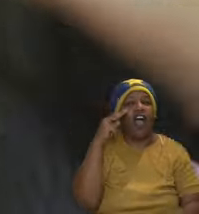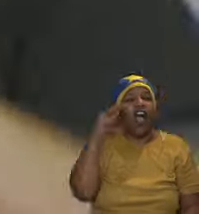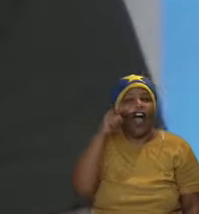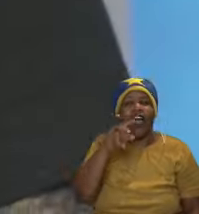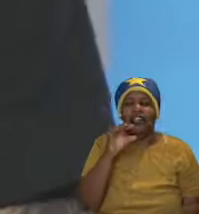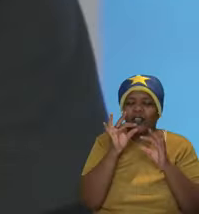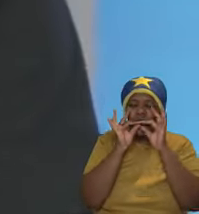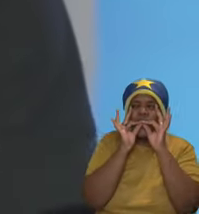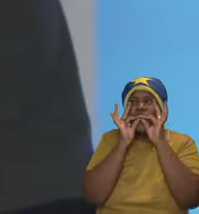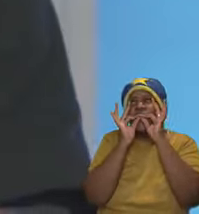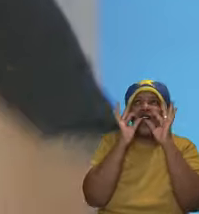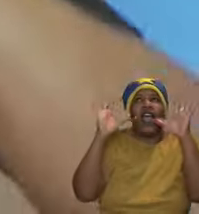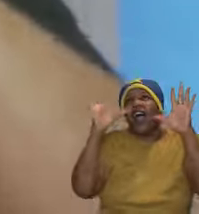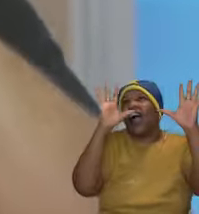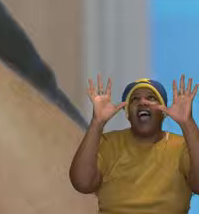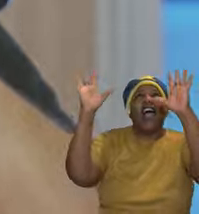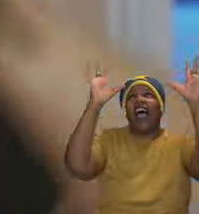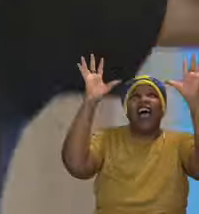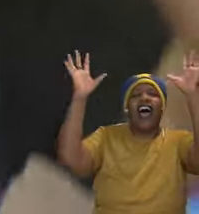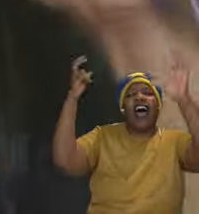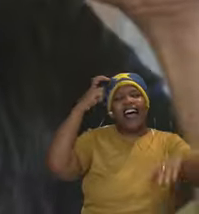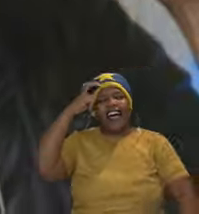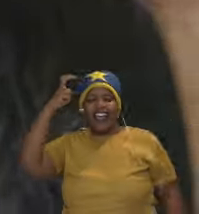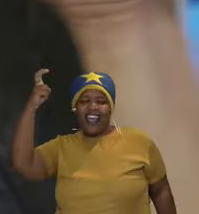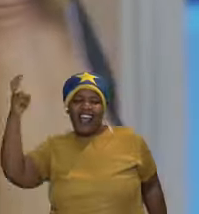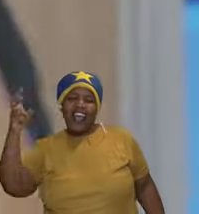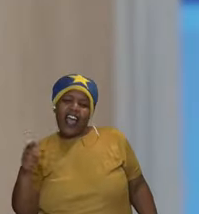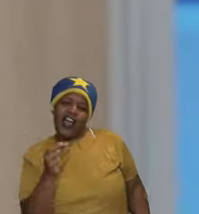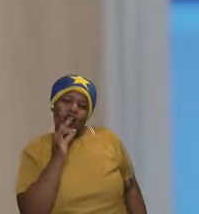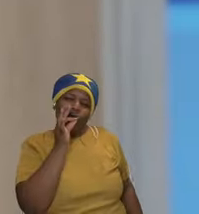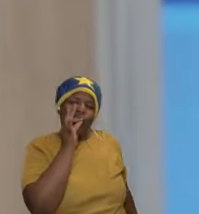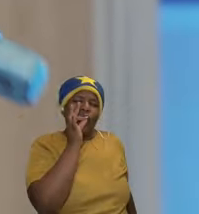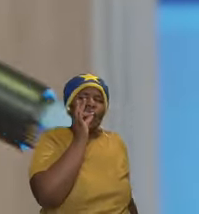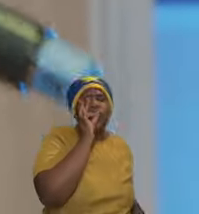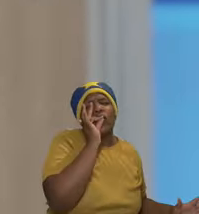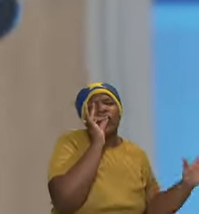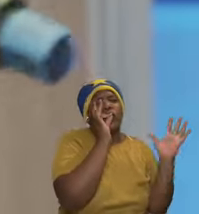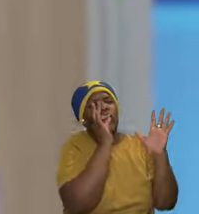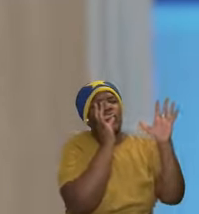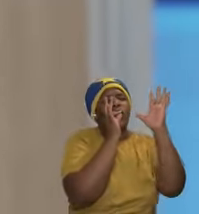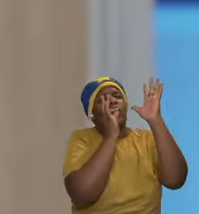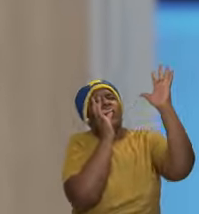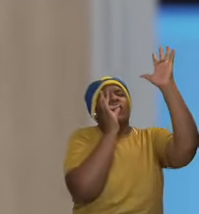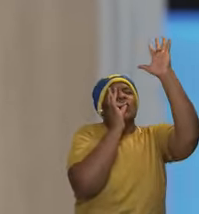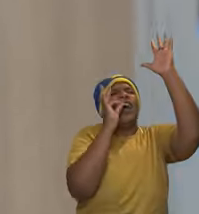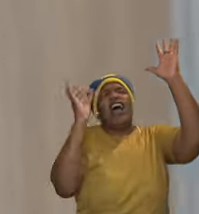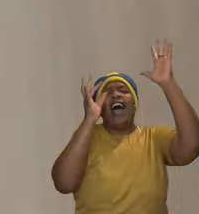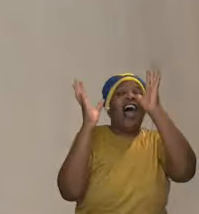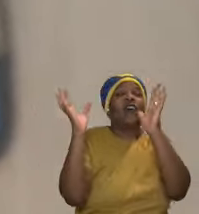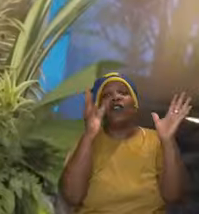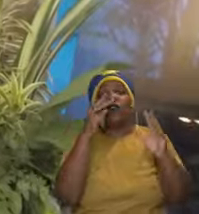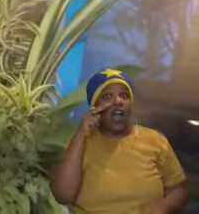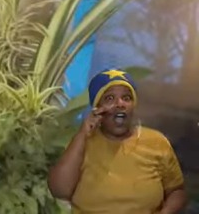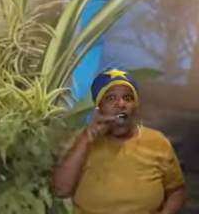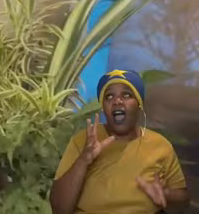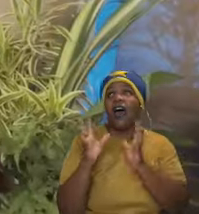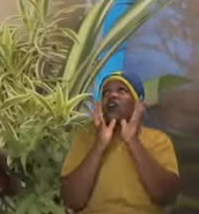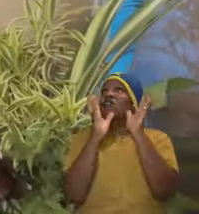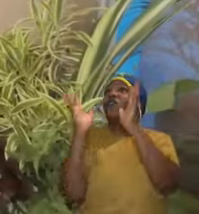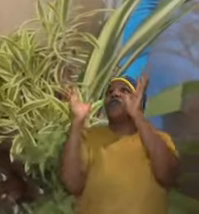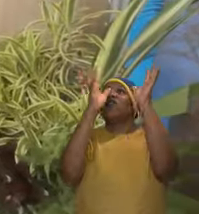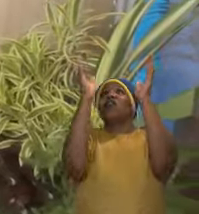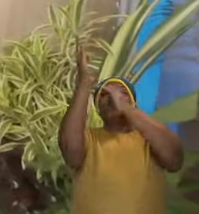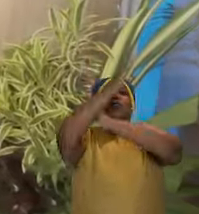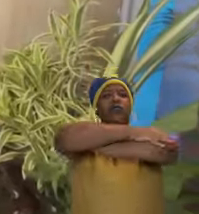do gênio, fumaça do gênio. Olha a fumaça do gênio, olha a fumaça do gênio. Olha a fumaça do